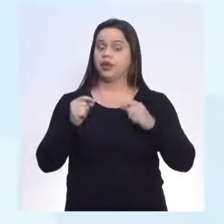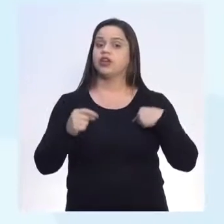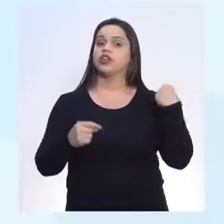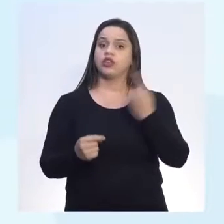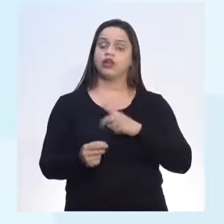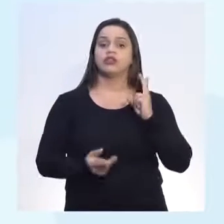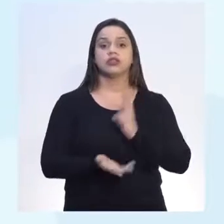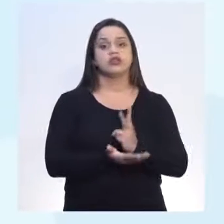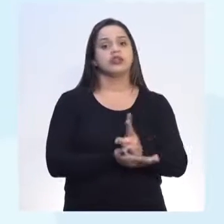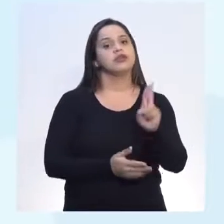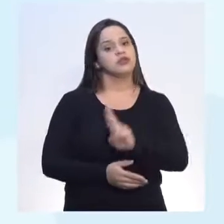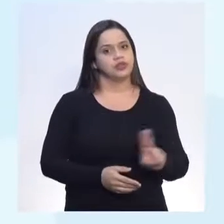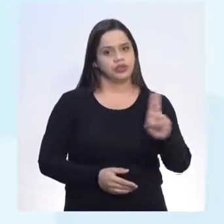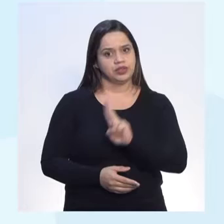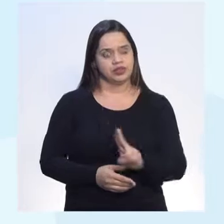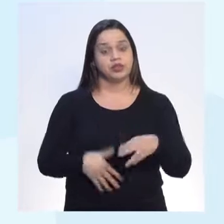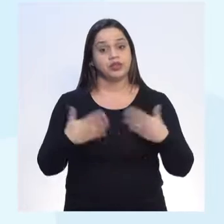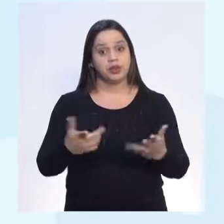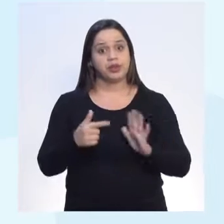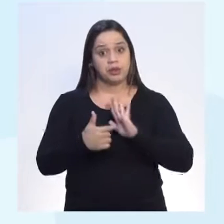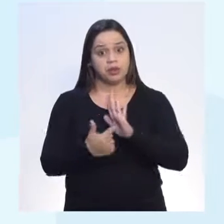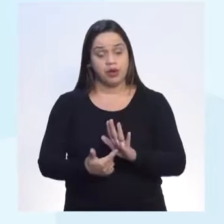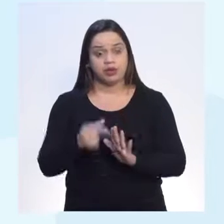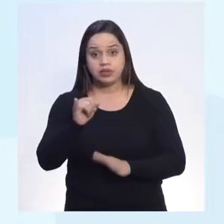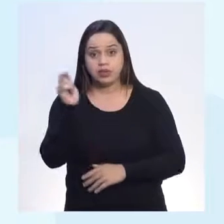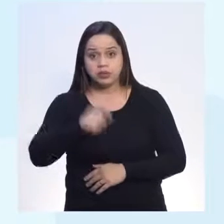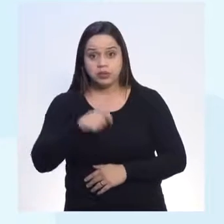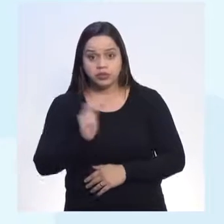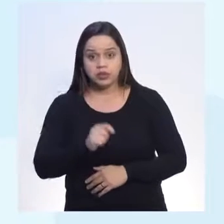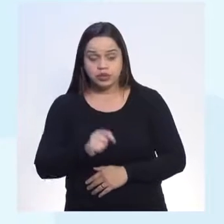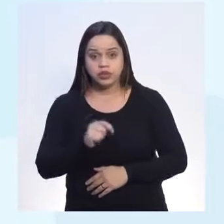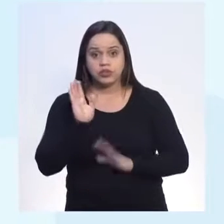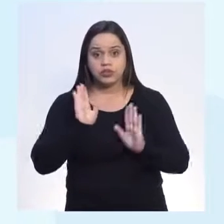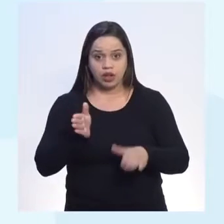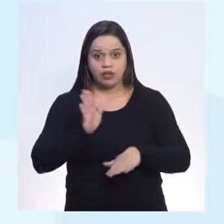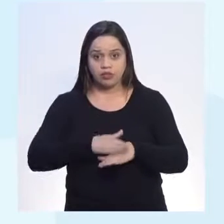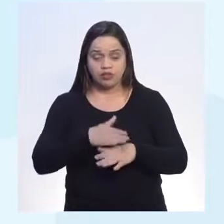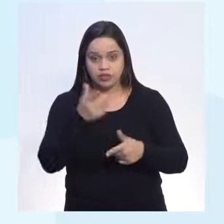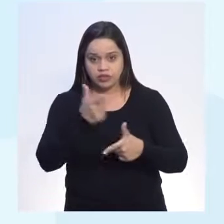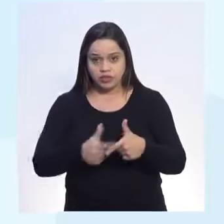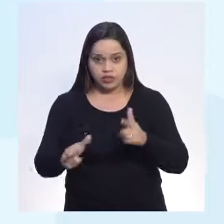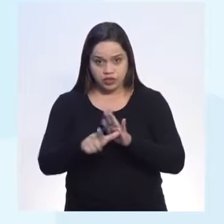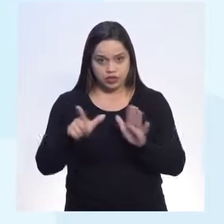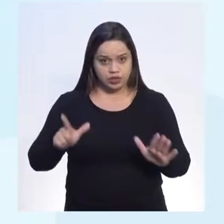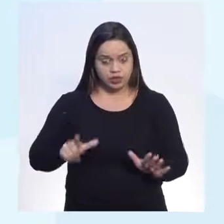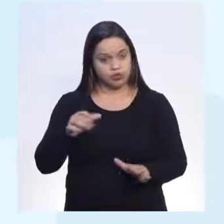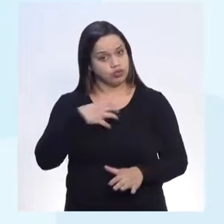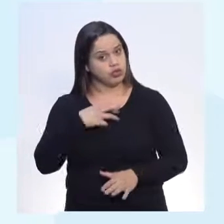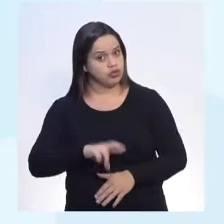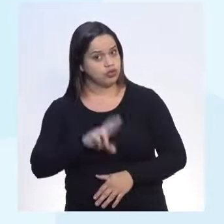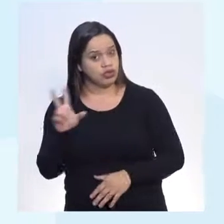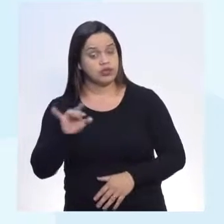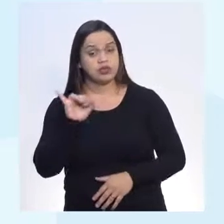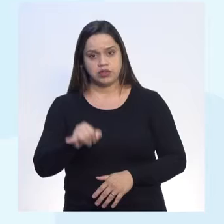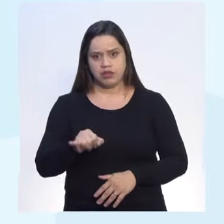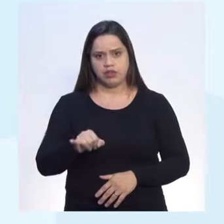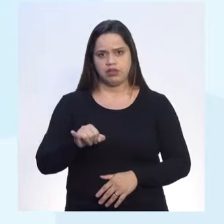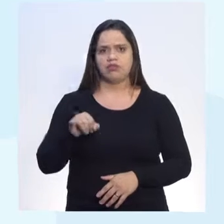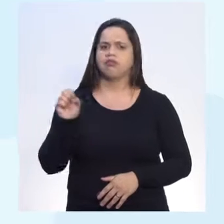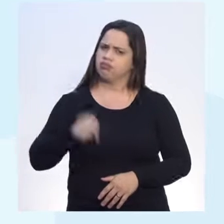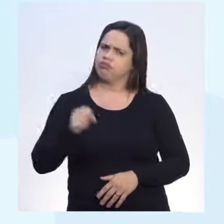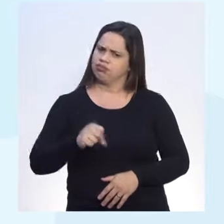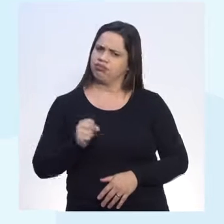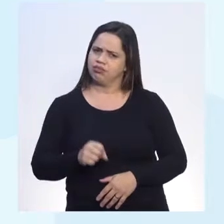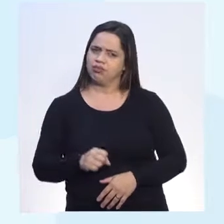sempre utilizamos, né? Então, mostre se é possível efetuar a divisão anterior de uma maneira diferente. Sim, é.